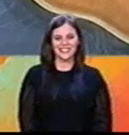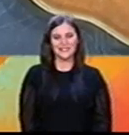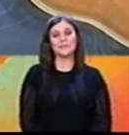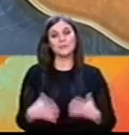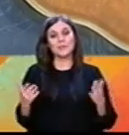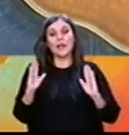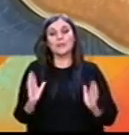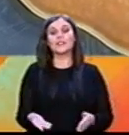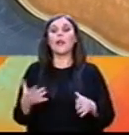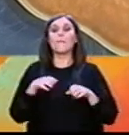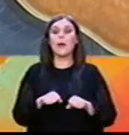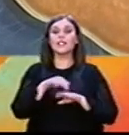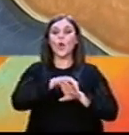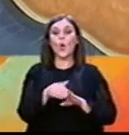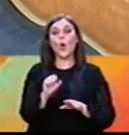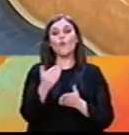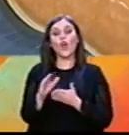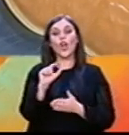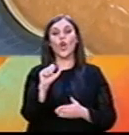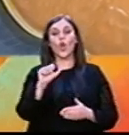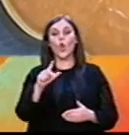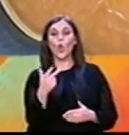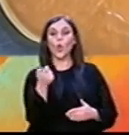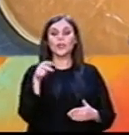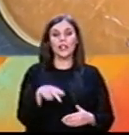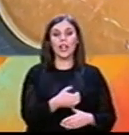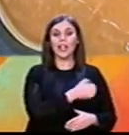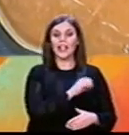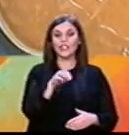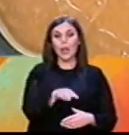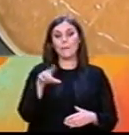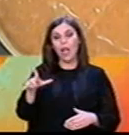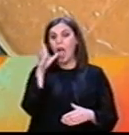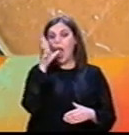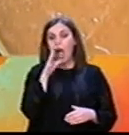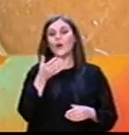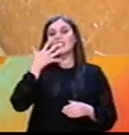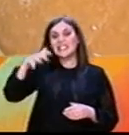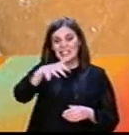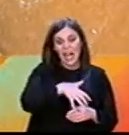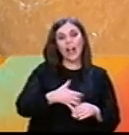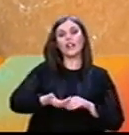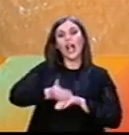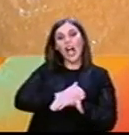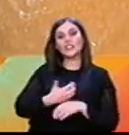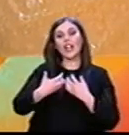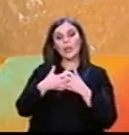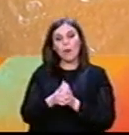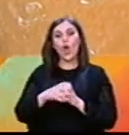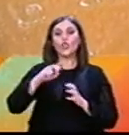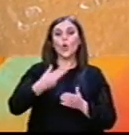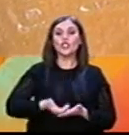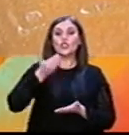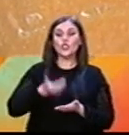Precisamos para a massa sem glúten para rissóis de 500 ml de água, uma pitada de sal, uma casca de limão, 2 colheres de sopa de